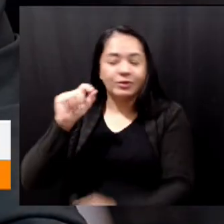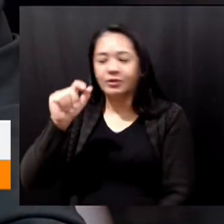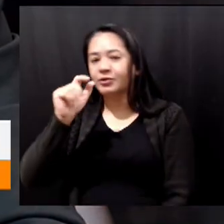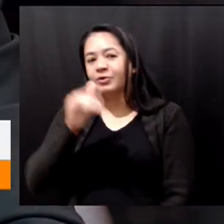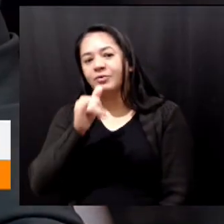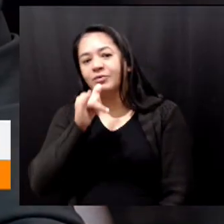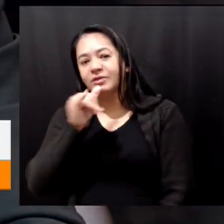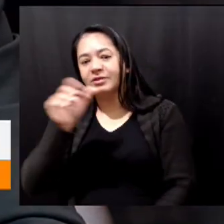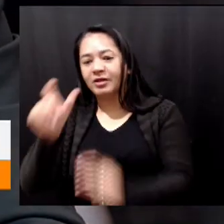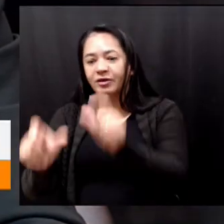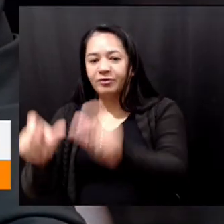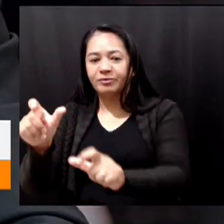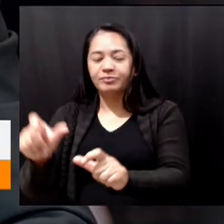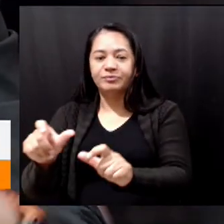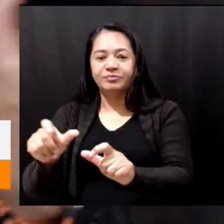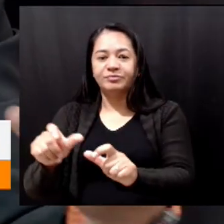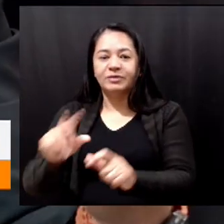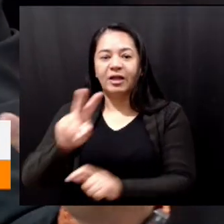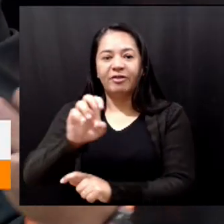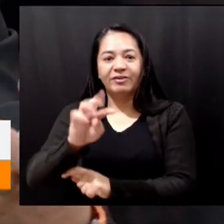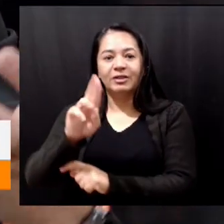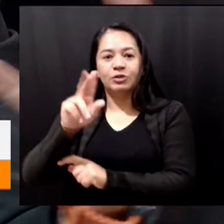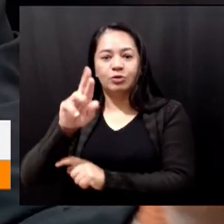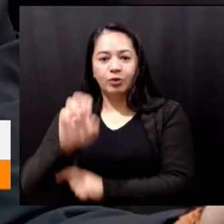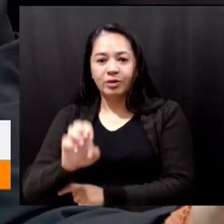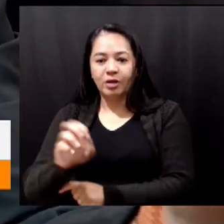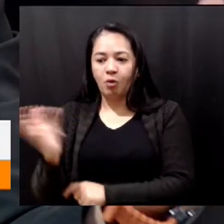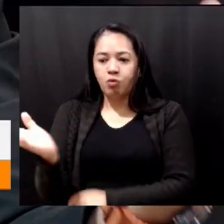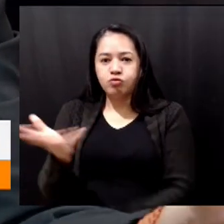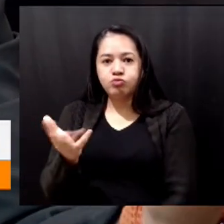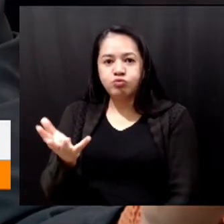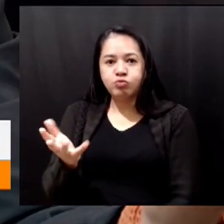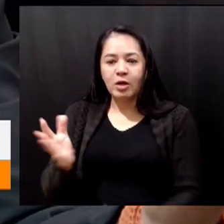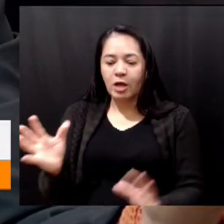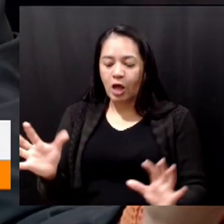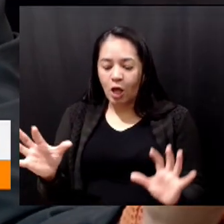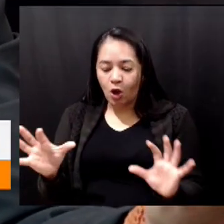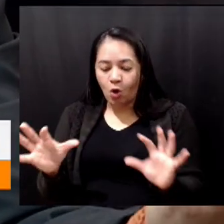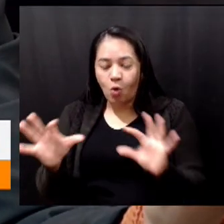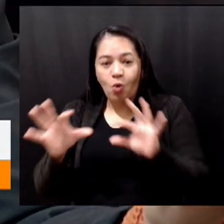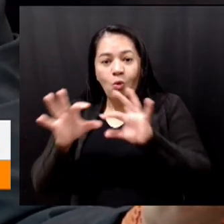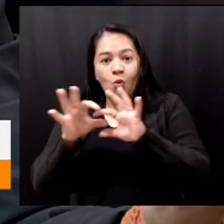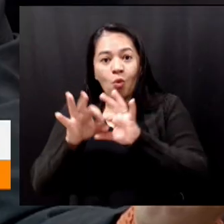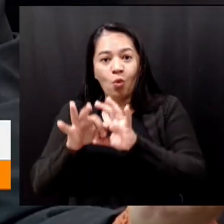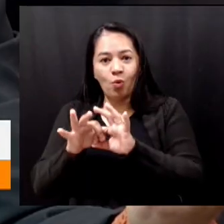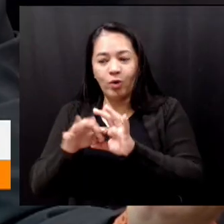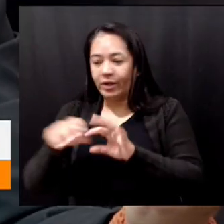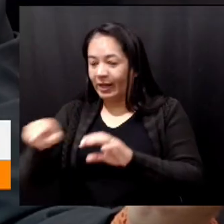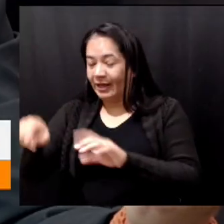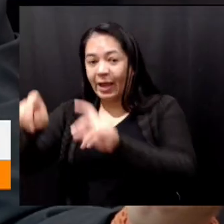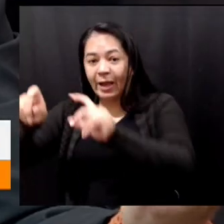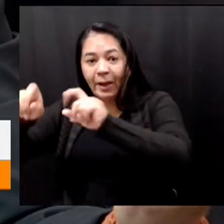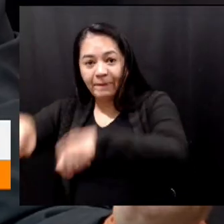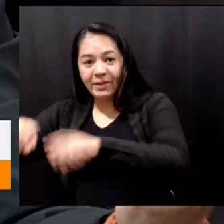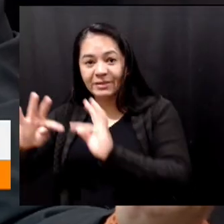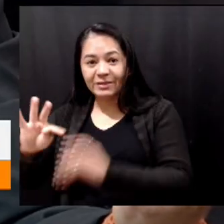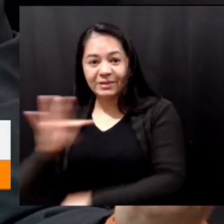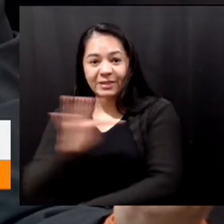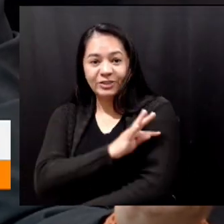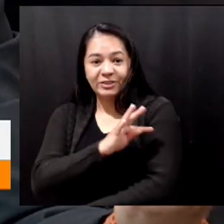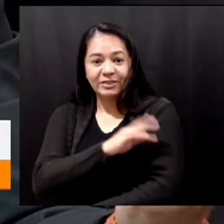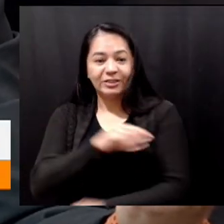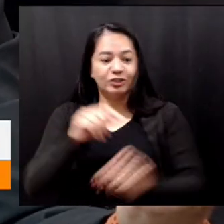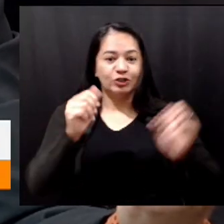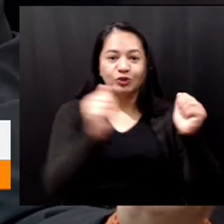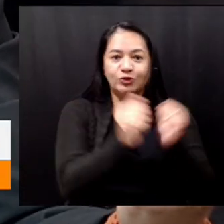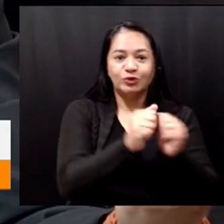uma aceleradora incrível, de unir essas pontas, a capacidade técnica do lado com as pessoas de negócio